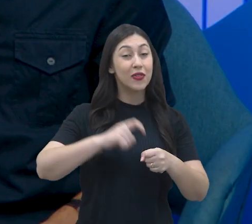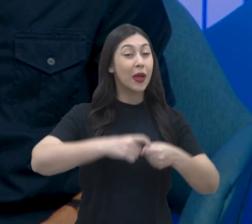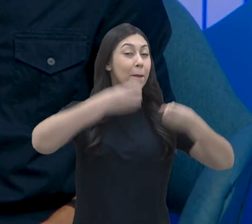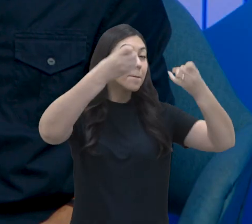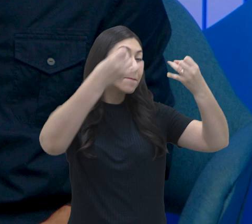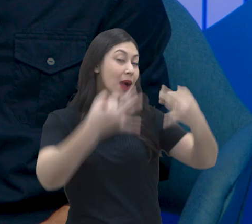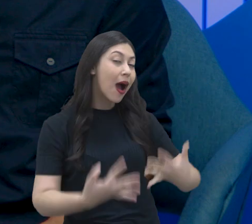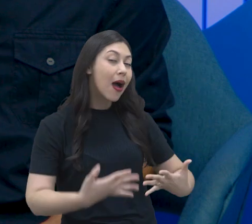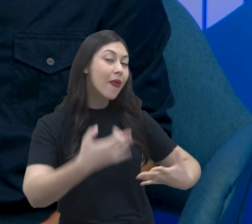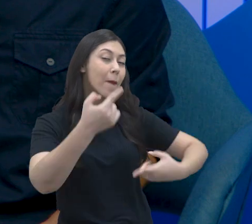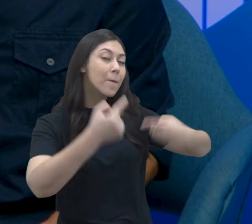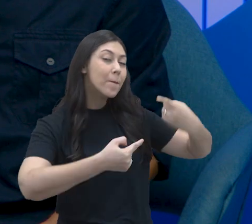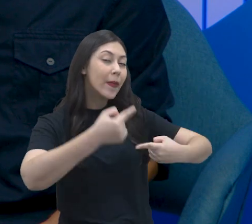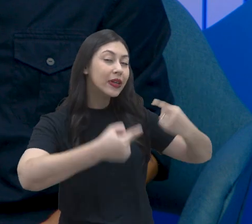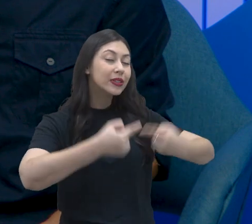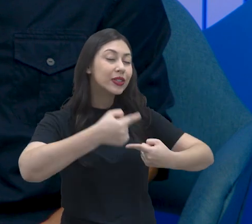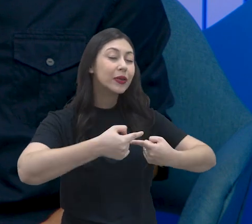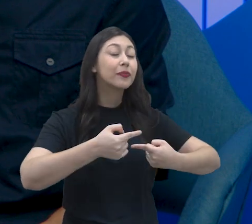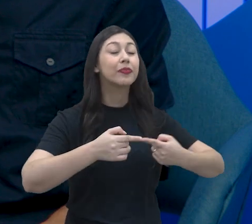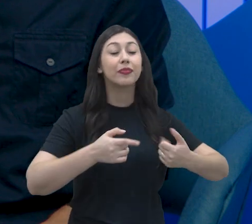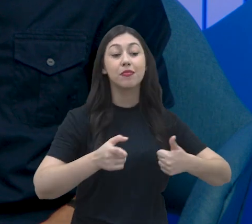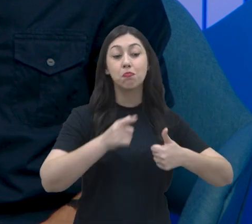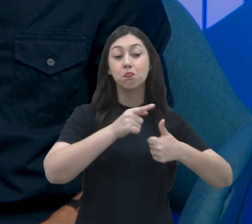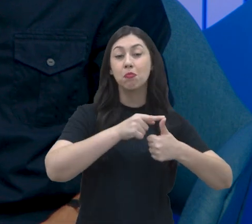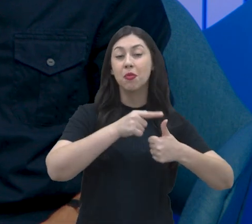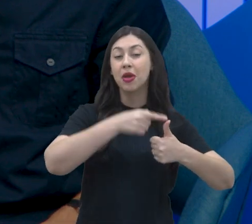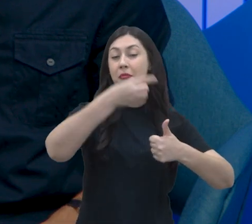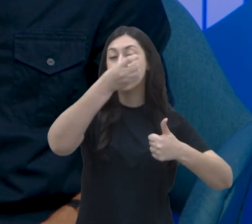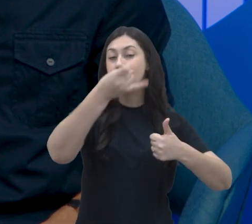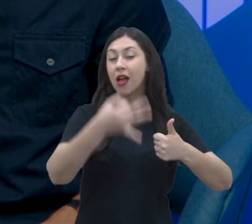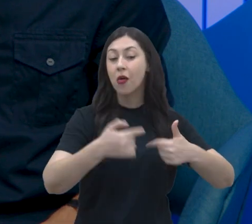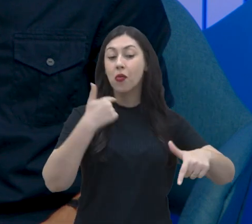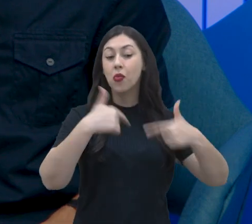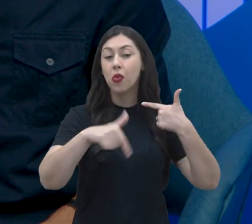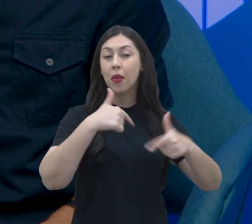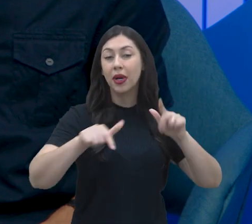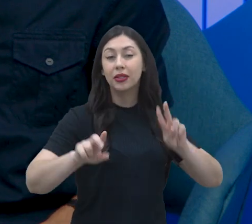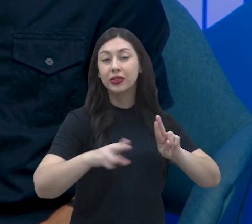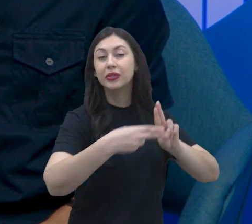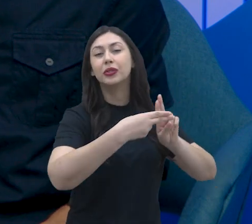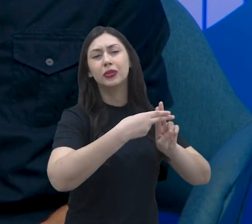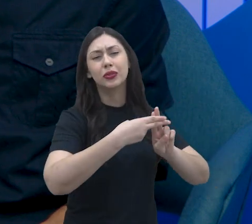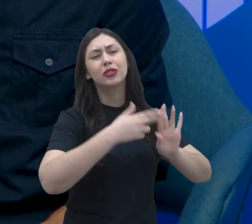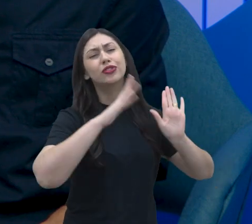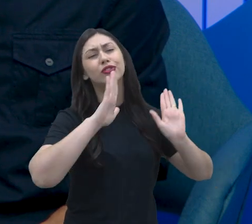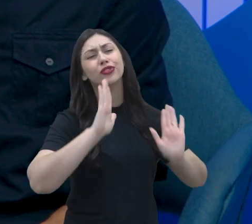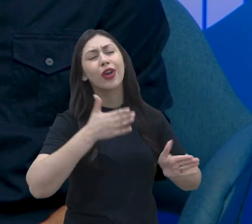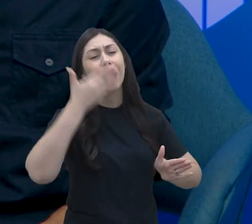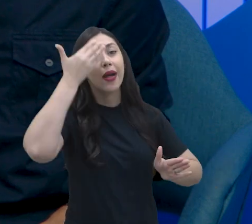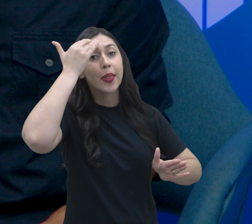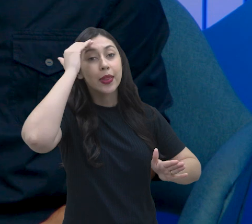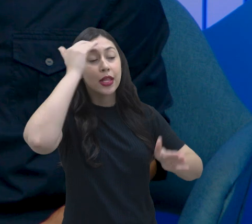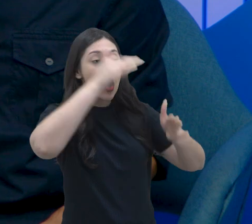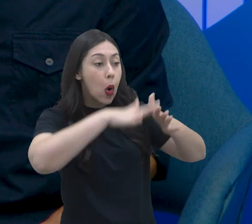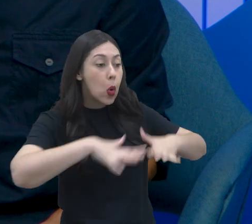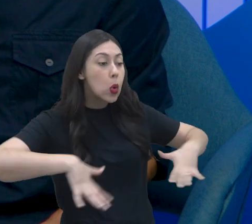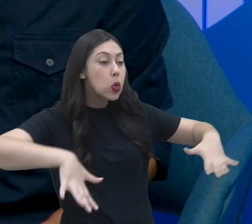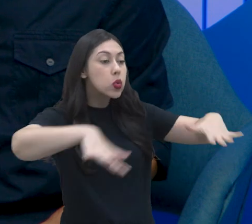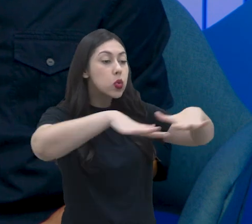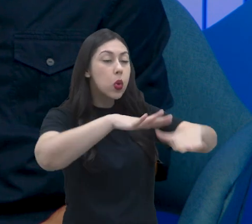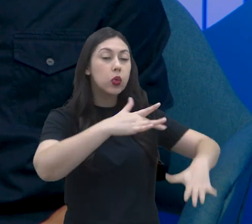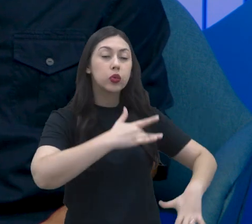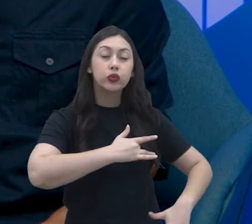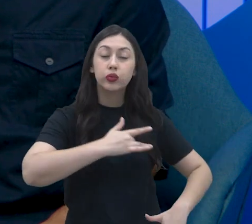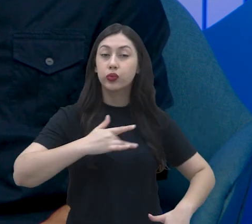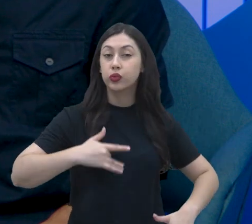Voltamos a falar sobre política. No primeiro bloco, o tema foi o trabalho do SUS como um todo. Você entendeu um pouco do cenário da saúde pública